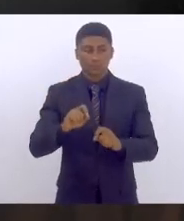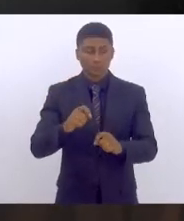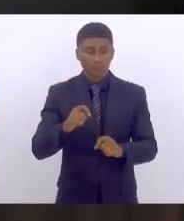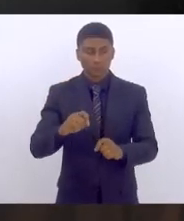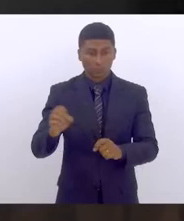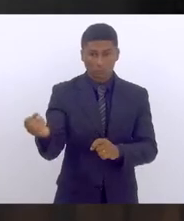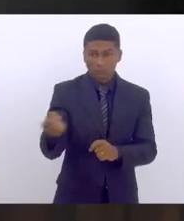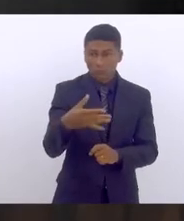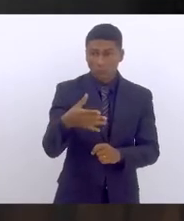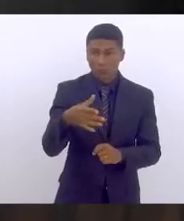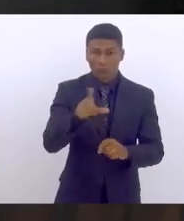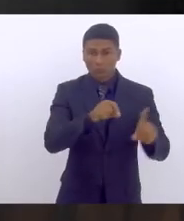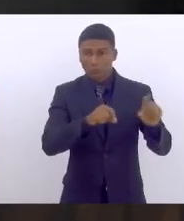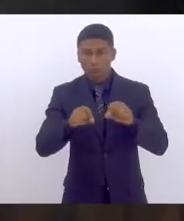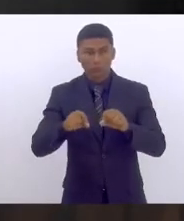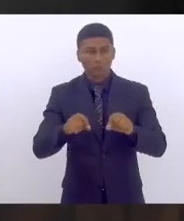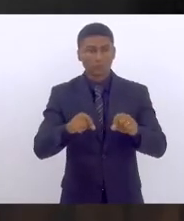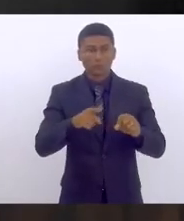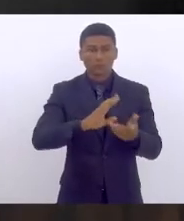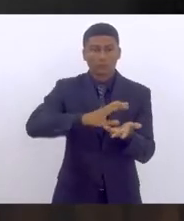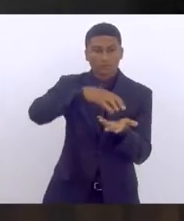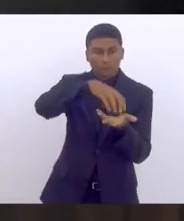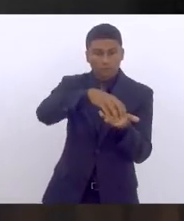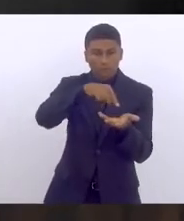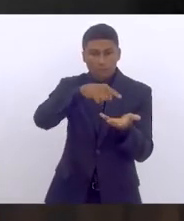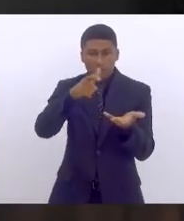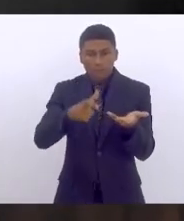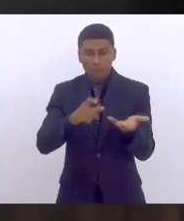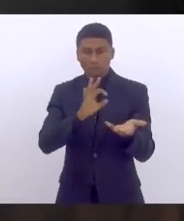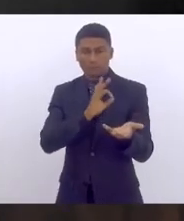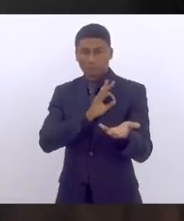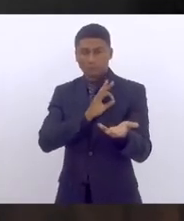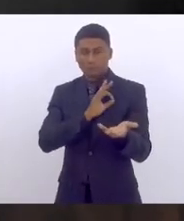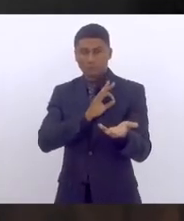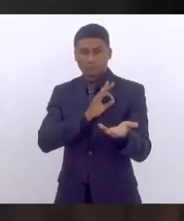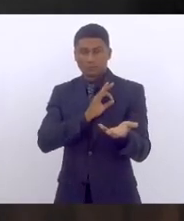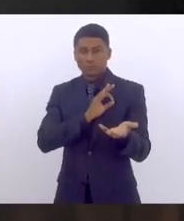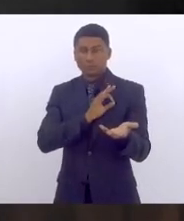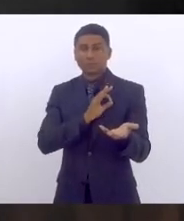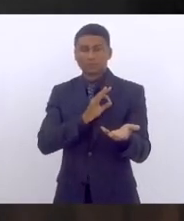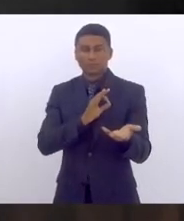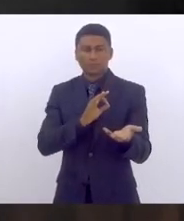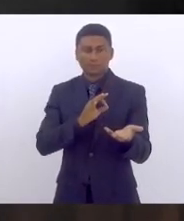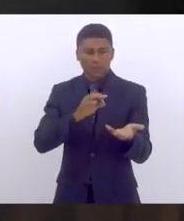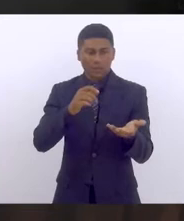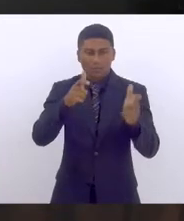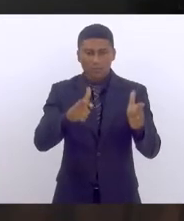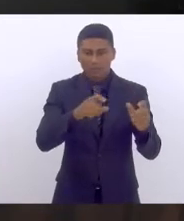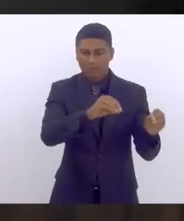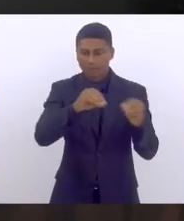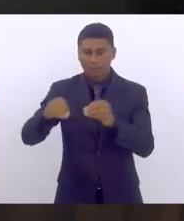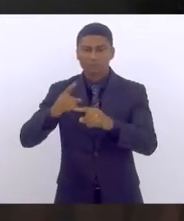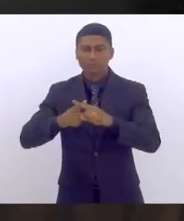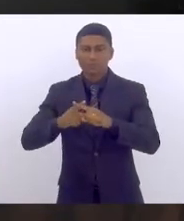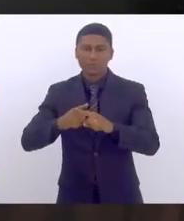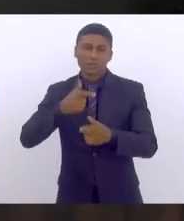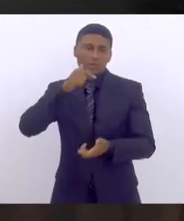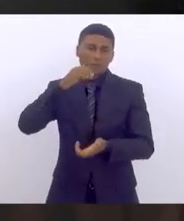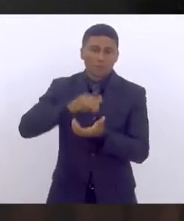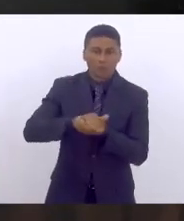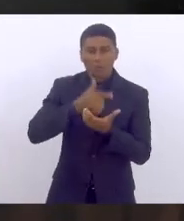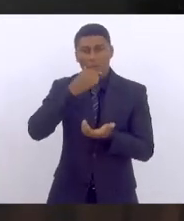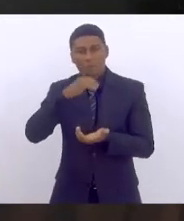de policiais militares em virtude de falecimento de um dos cônjuges e da outras providências. Pareceres das comissões de